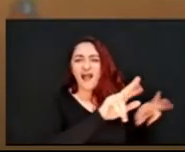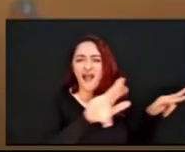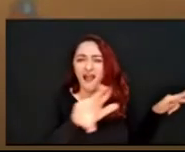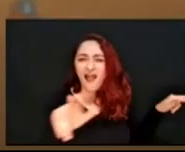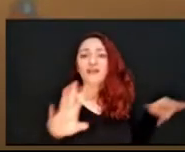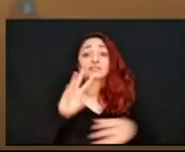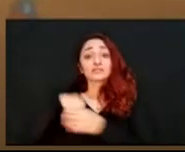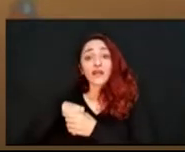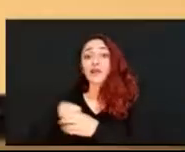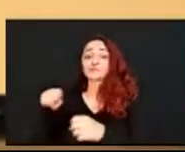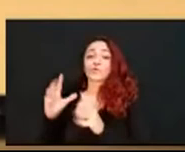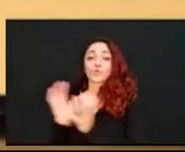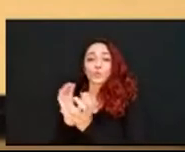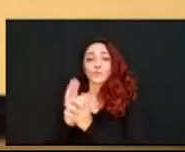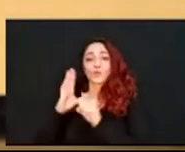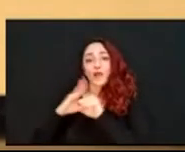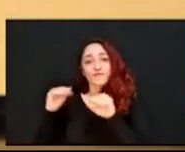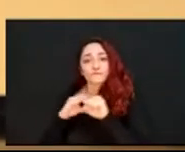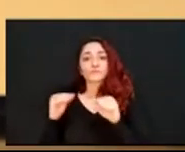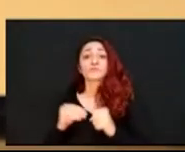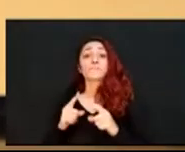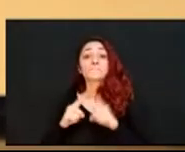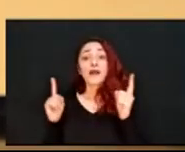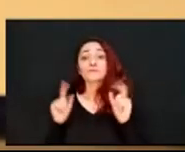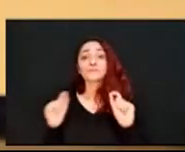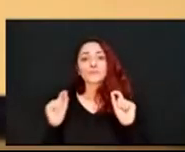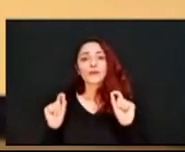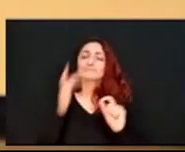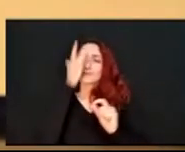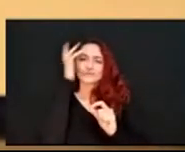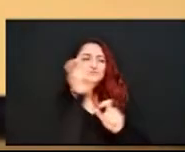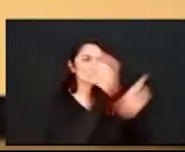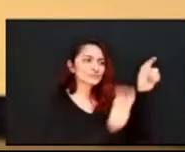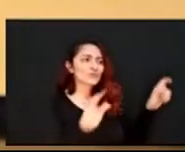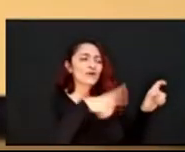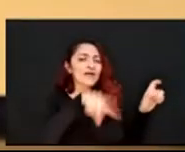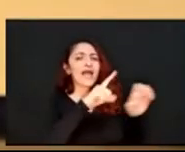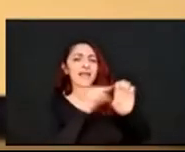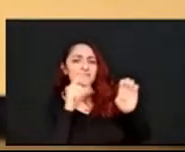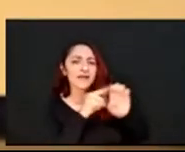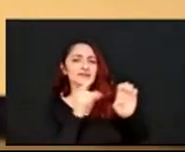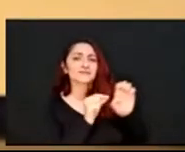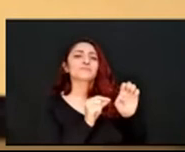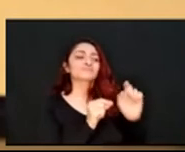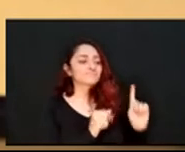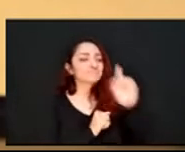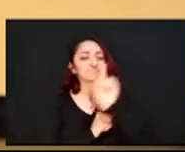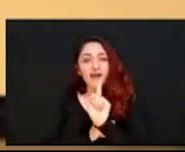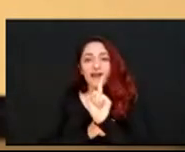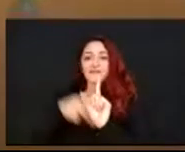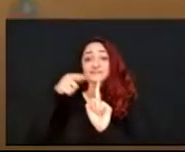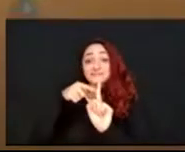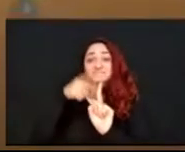é mas ninguém melhor do que um empreendedor para falar sobre o assunto e é por isso que a gente trouxe o Maurício aqui